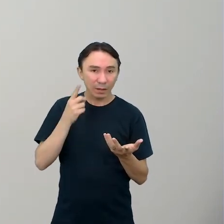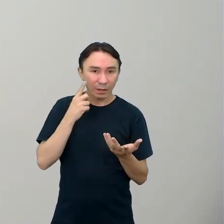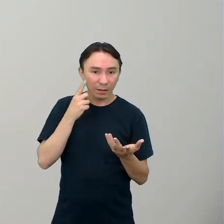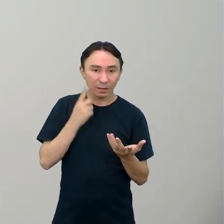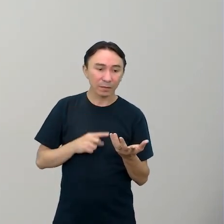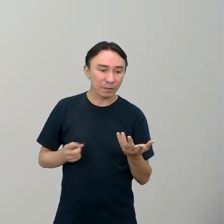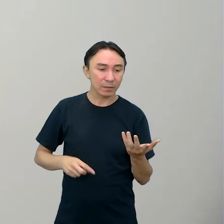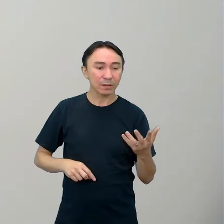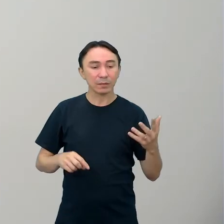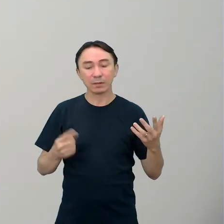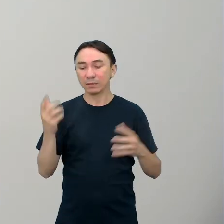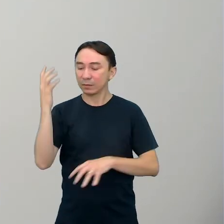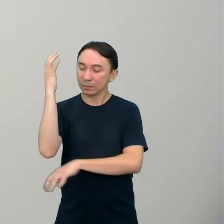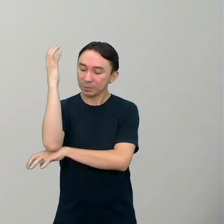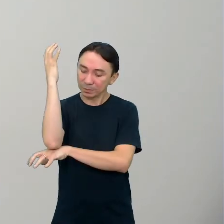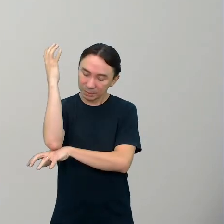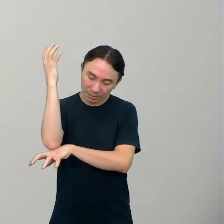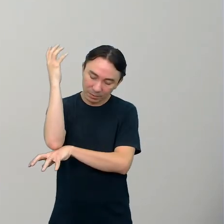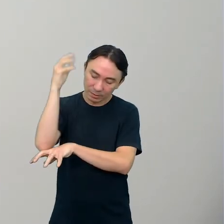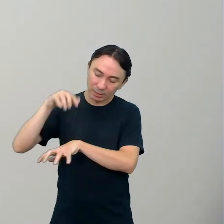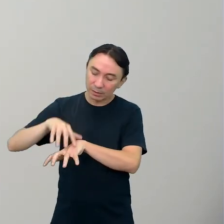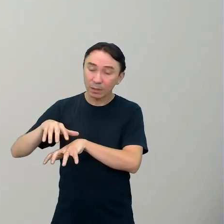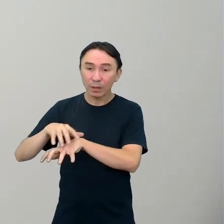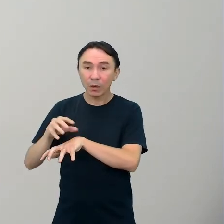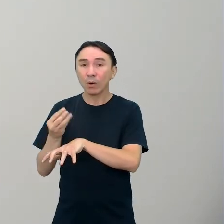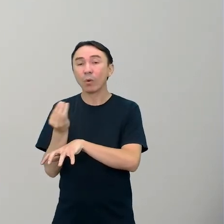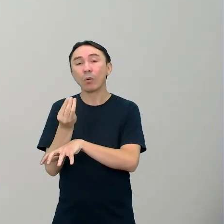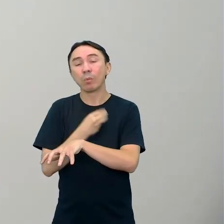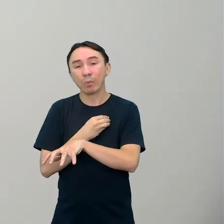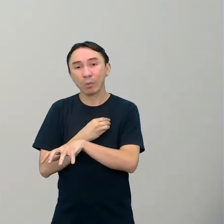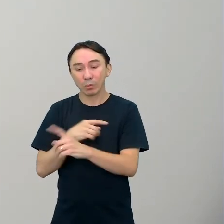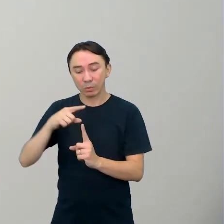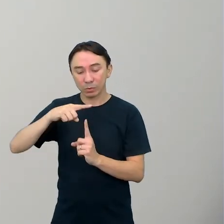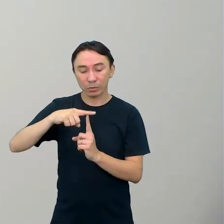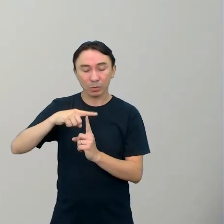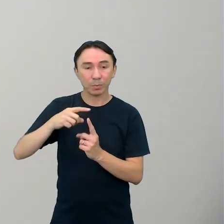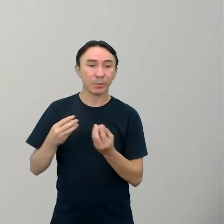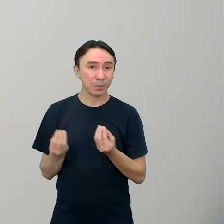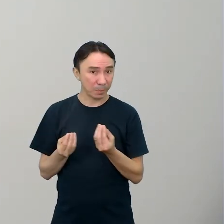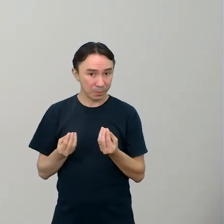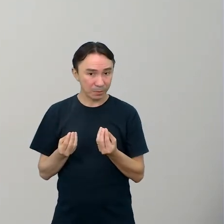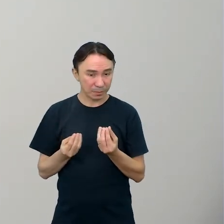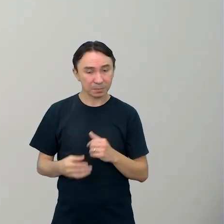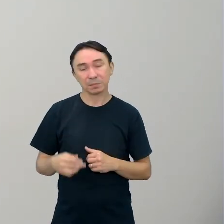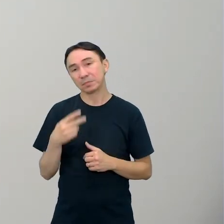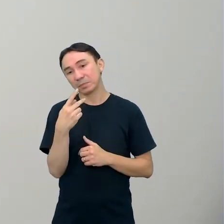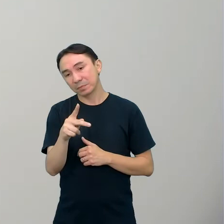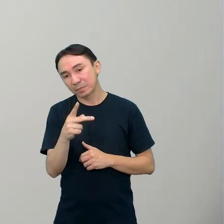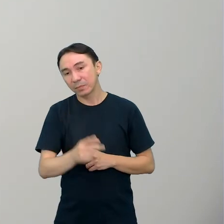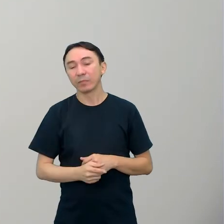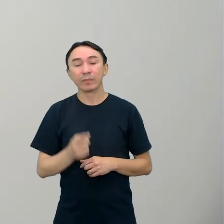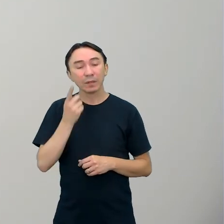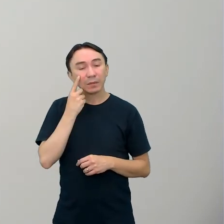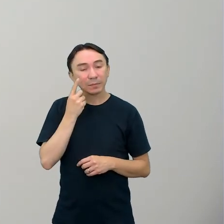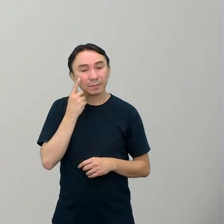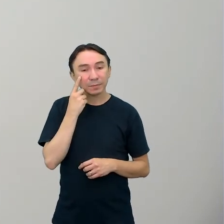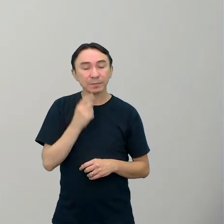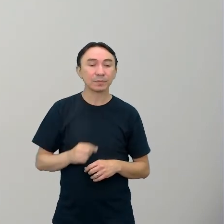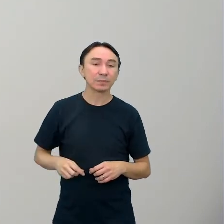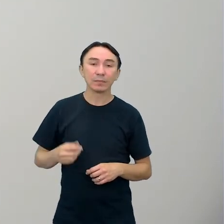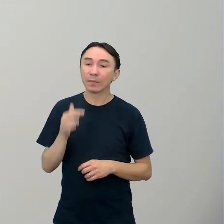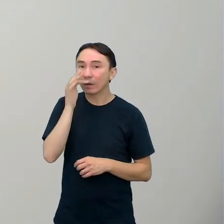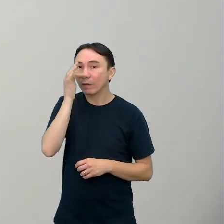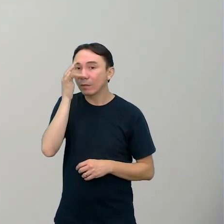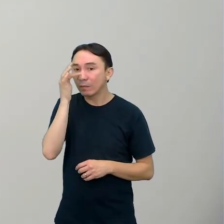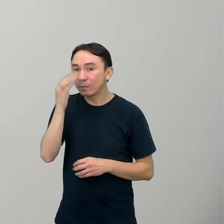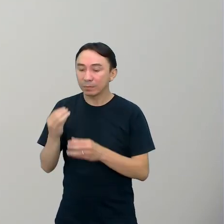forma, né, da raiz. Então aí seria bacana, né, se vocês verificarem aí, por exemplo, quais são as plantas que crescem aí no solo,